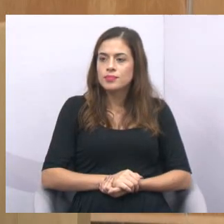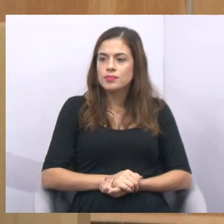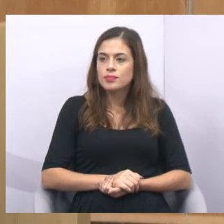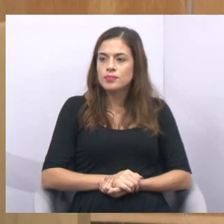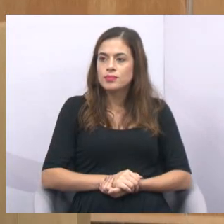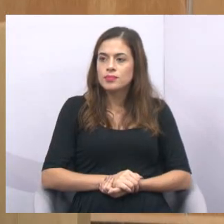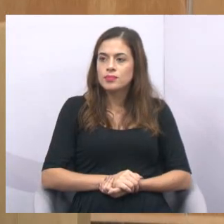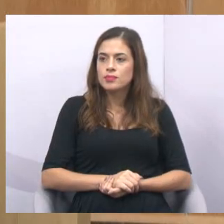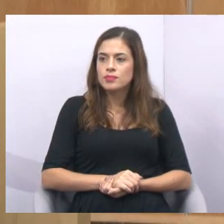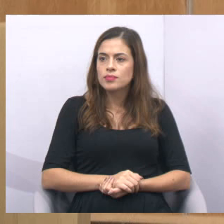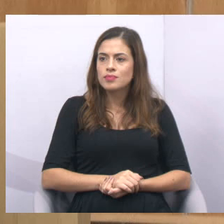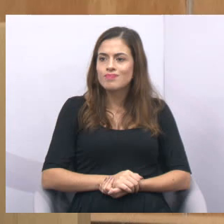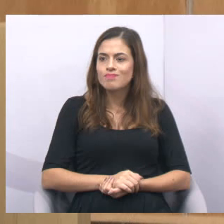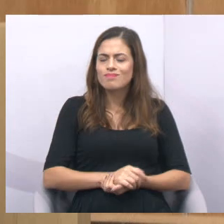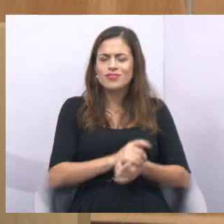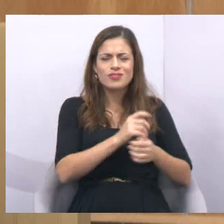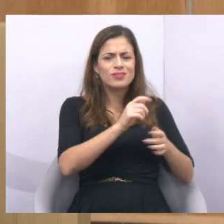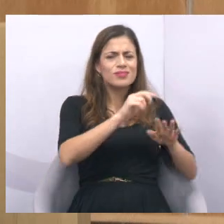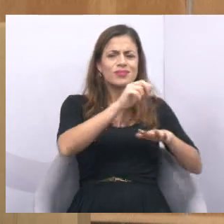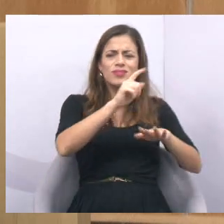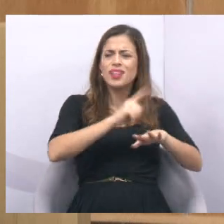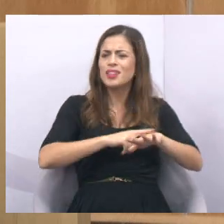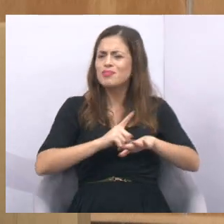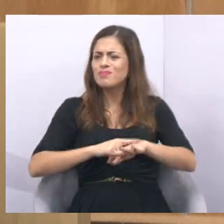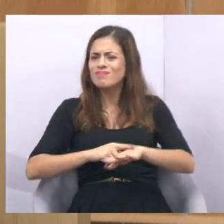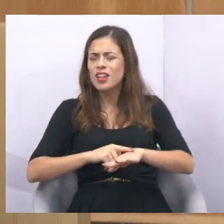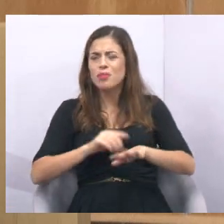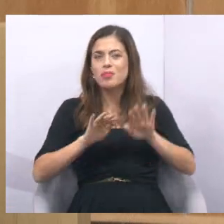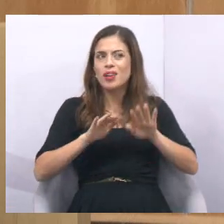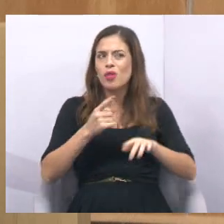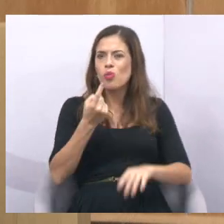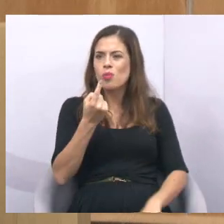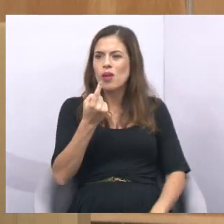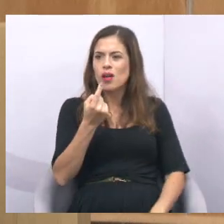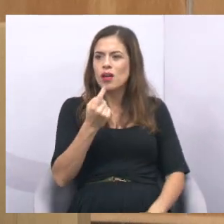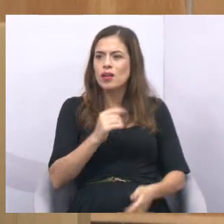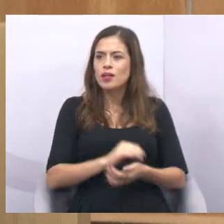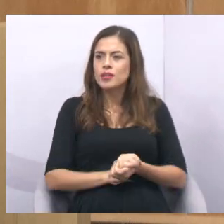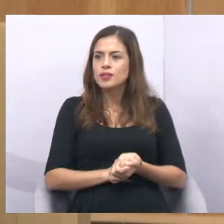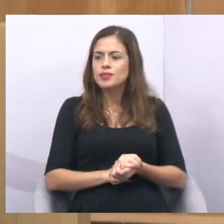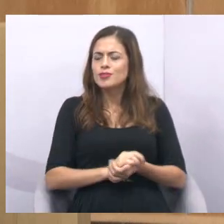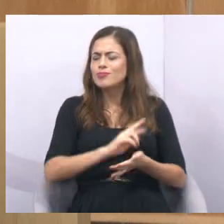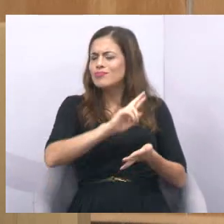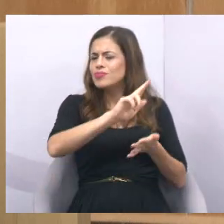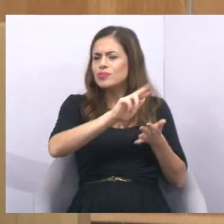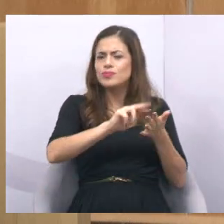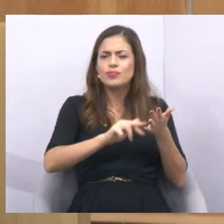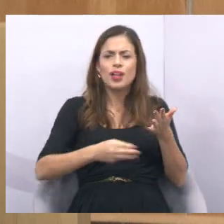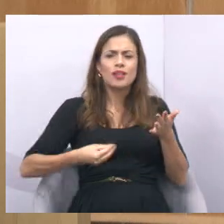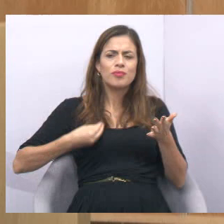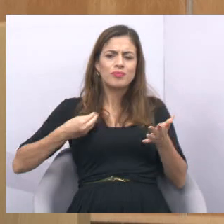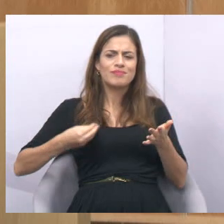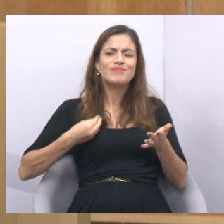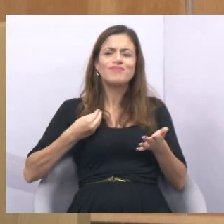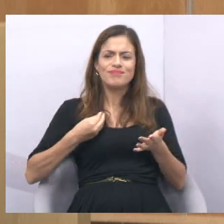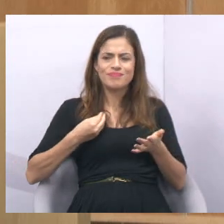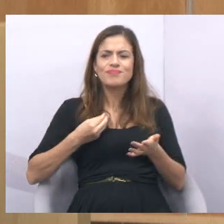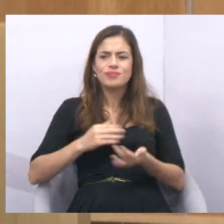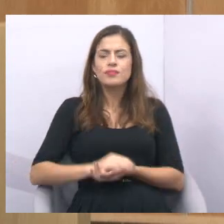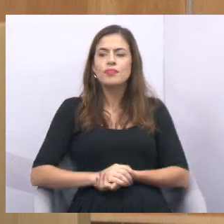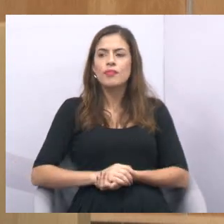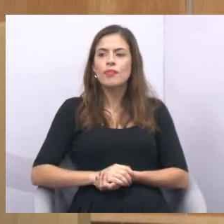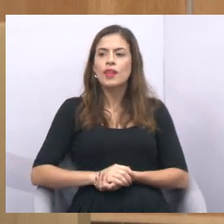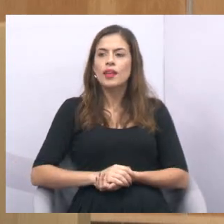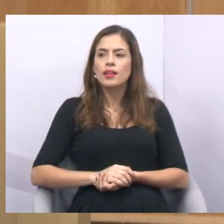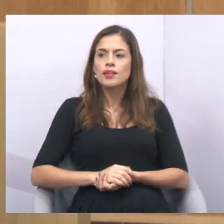Em várias ocasiões, ele citou mais ou menos uma, mas em várias ocasiões na minha vida,